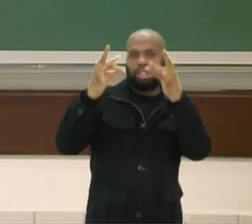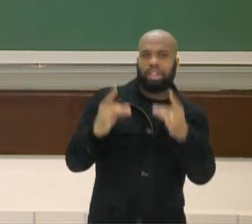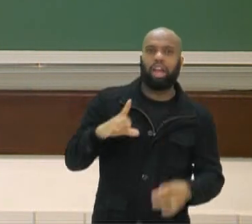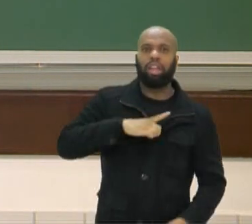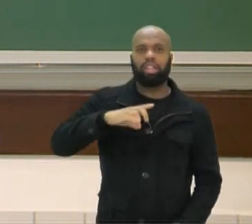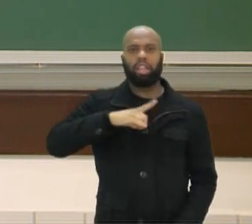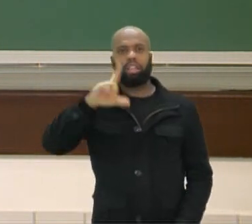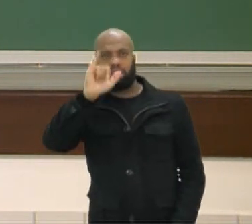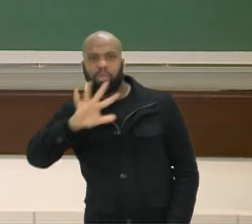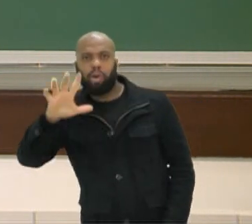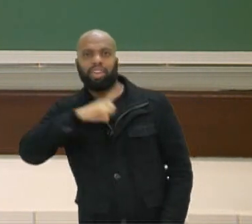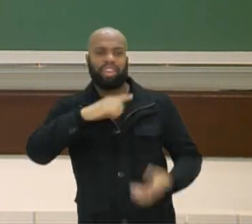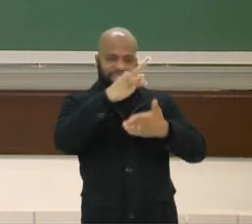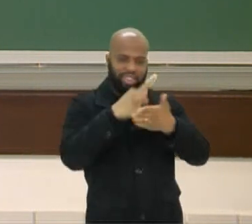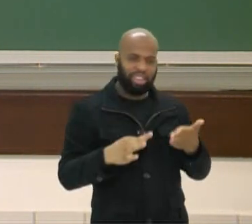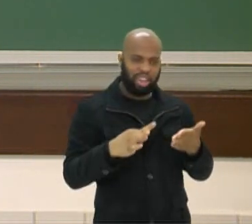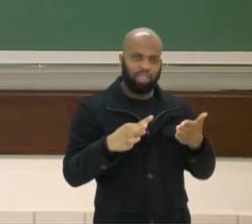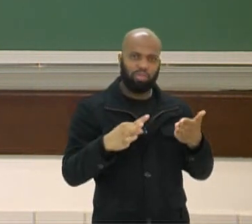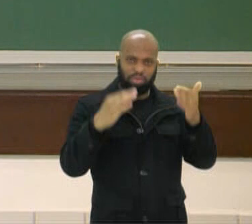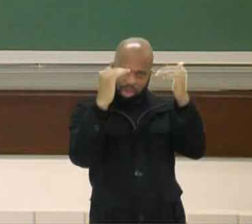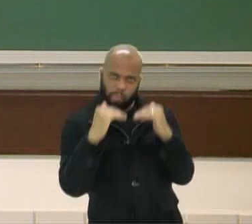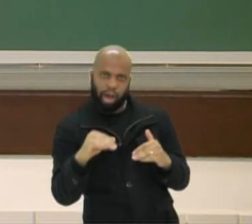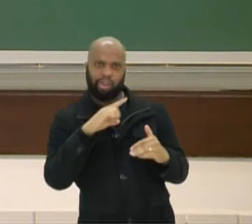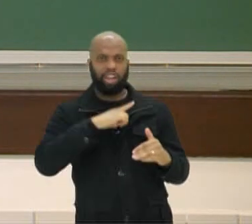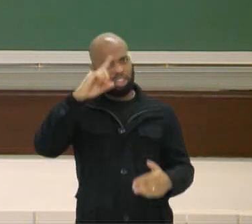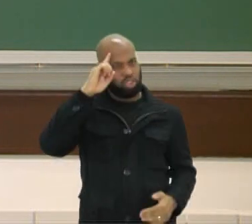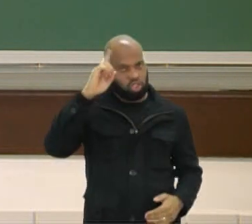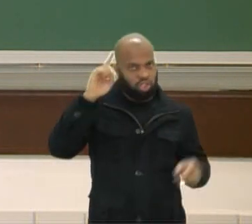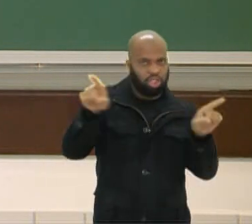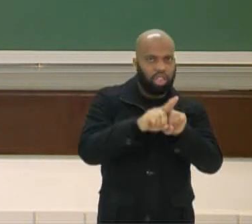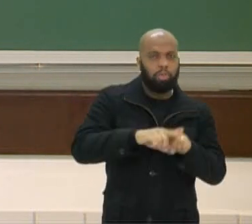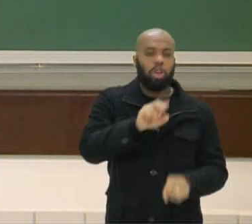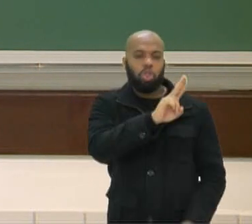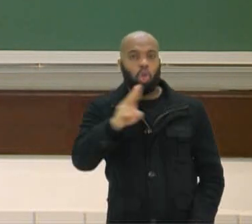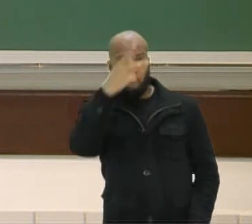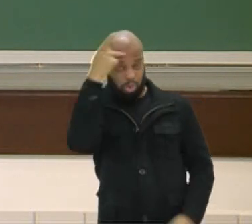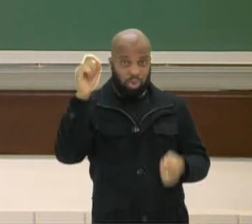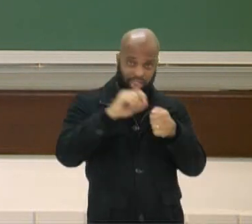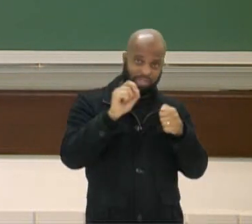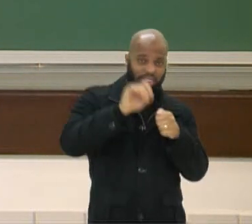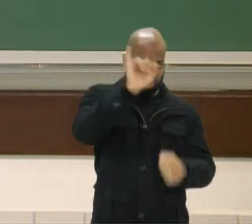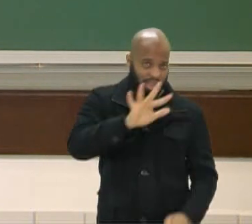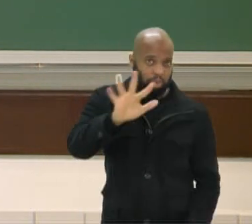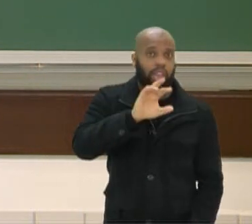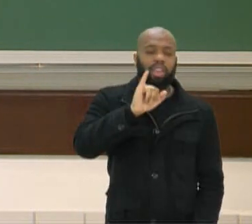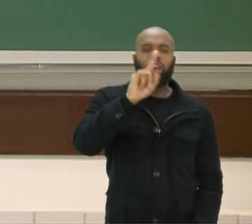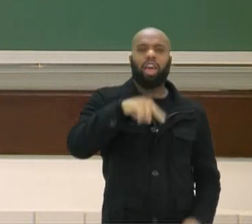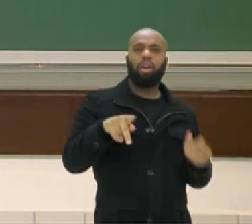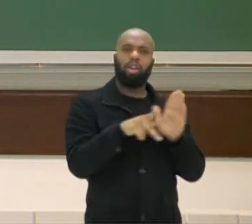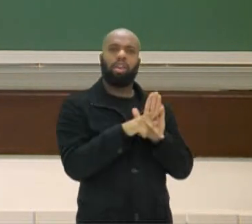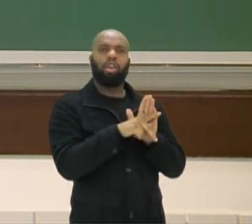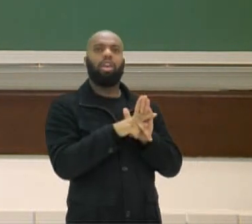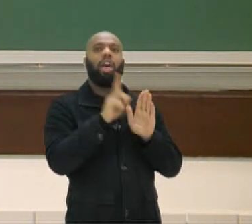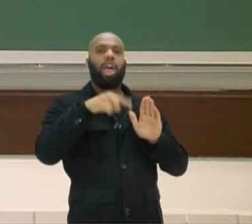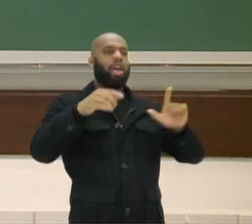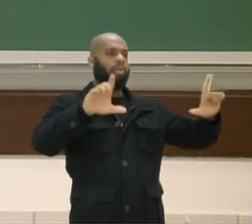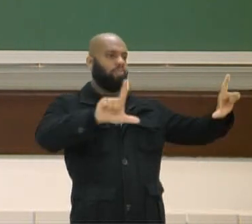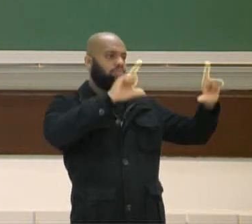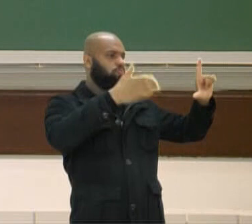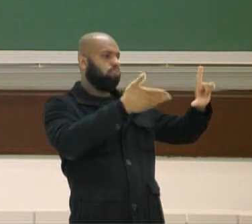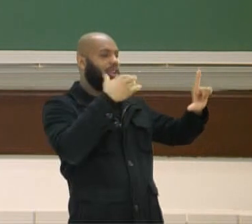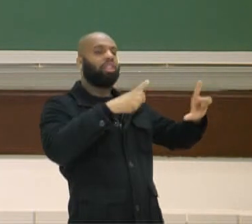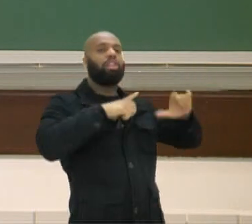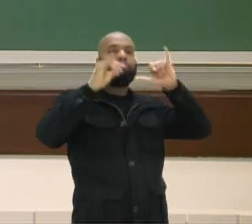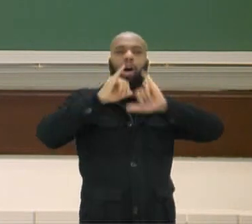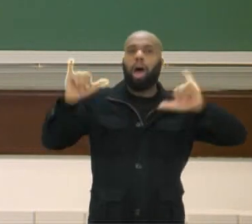texto pequenininho do lado, embaixo, às vezes tem a data, tem o nome de quem produziu aquela imagem. Se é uma propaganda, vai estar informando de